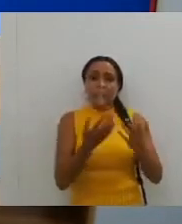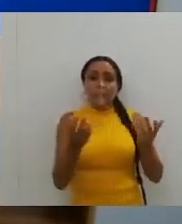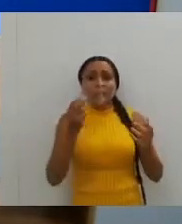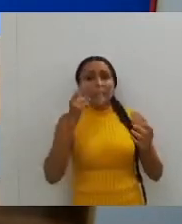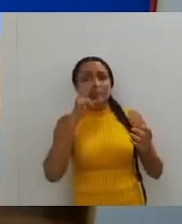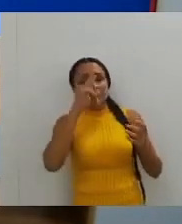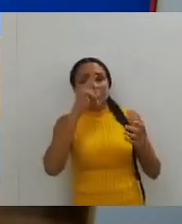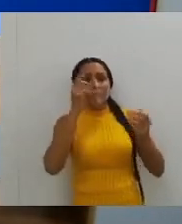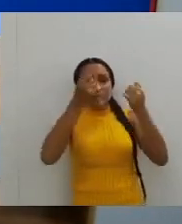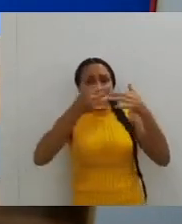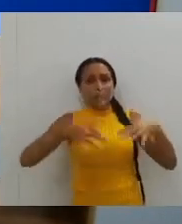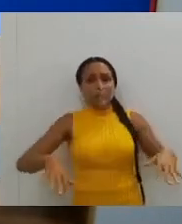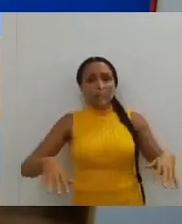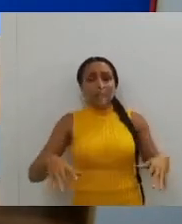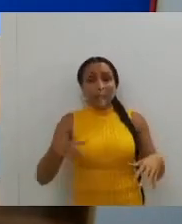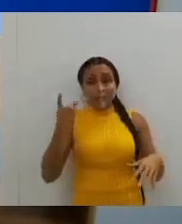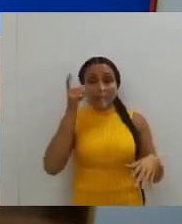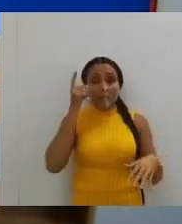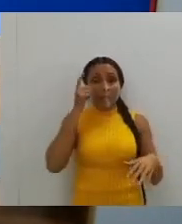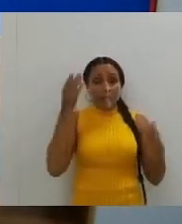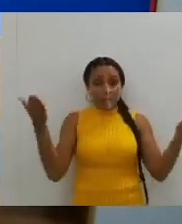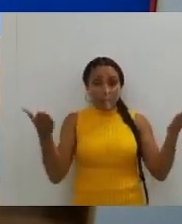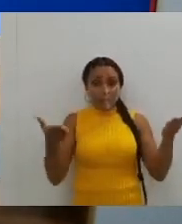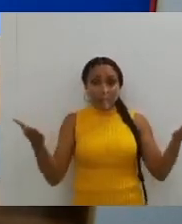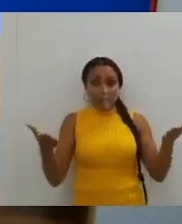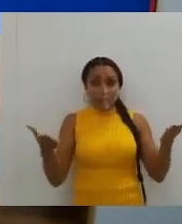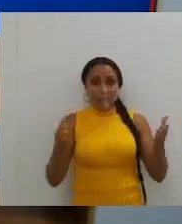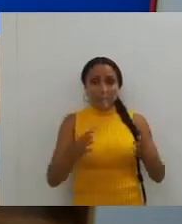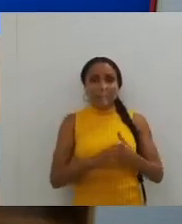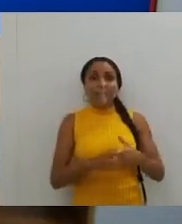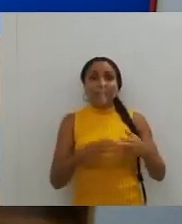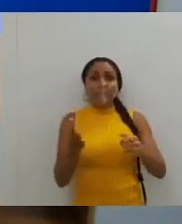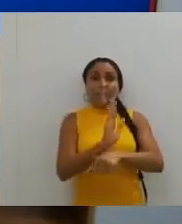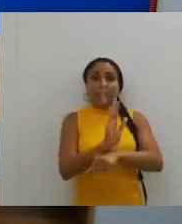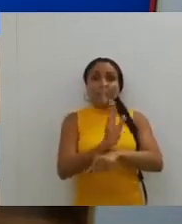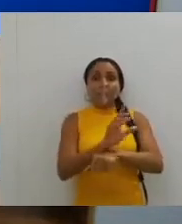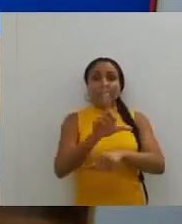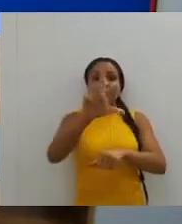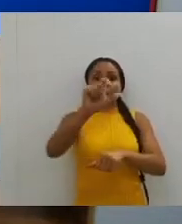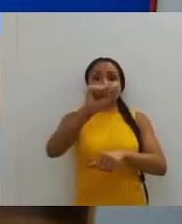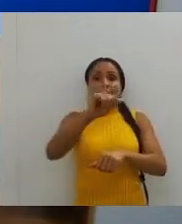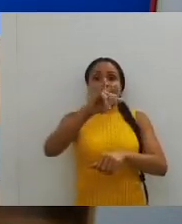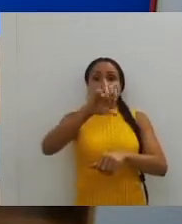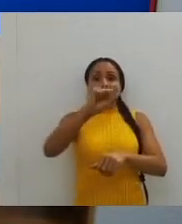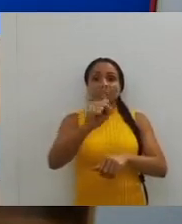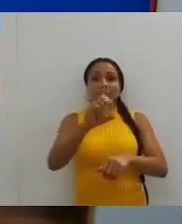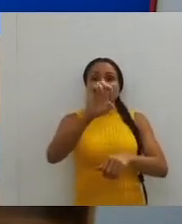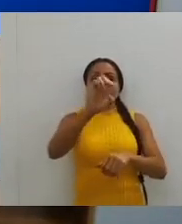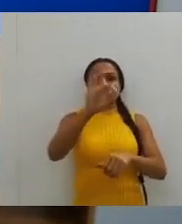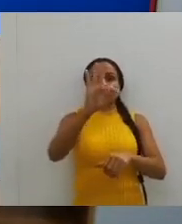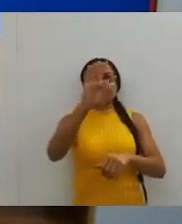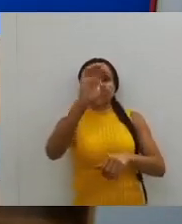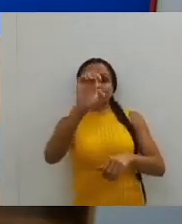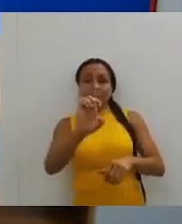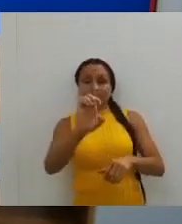da natureza. Agora, atenção agora para um vídeo de Laís, do ETE,